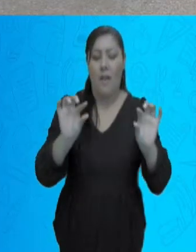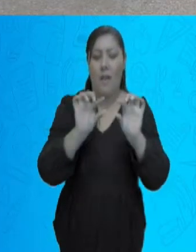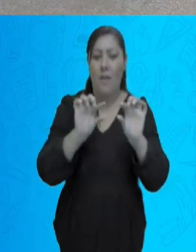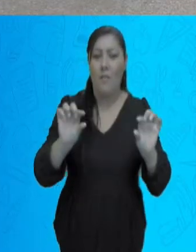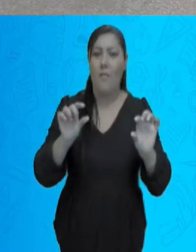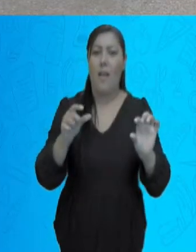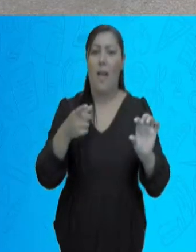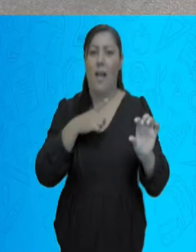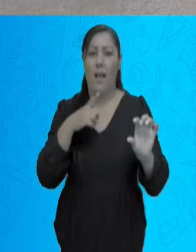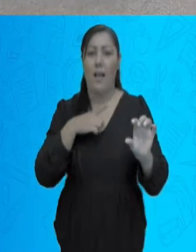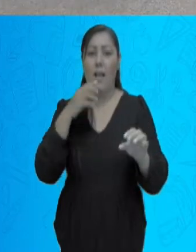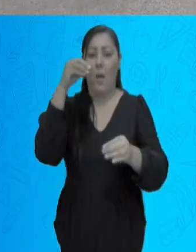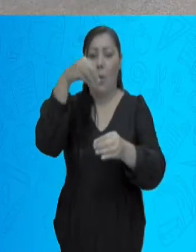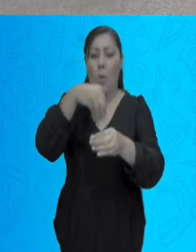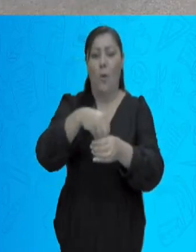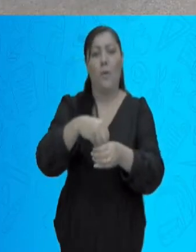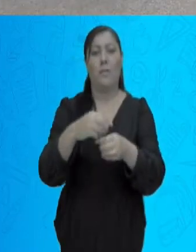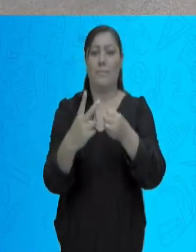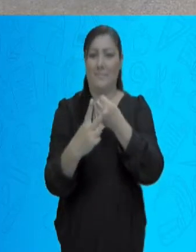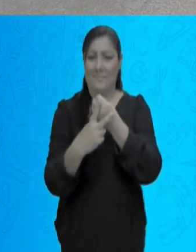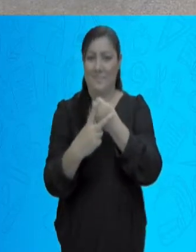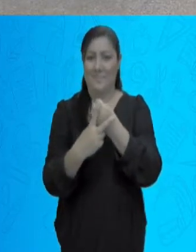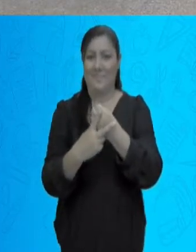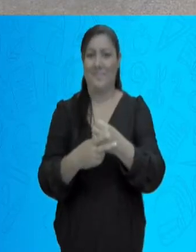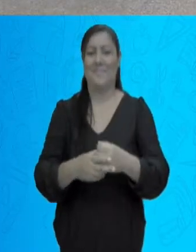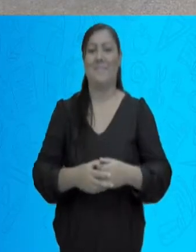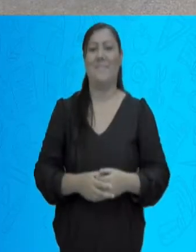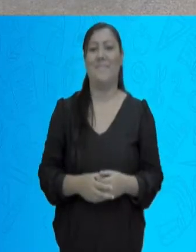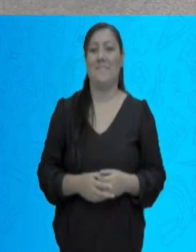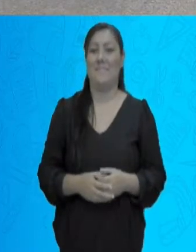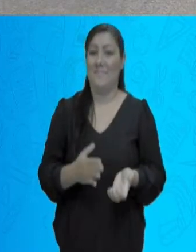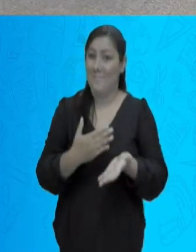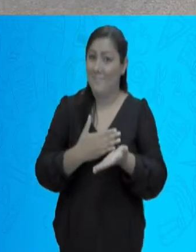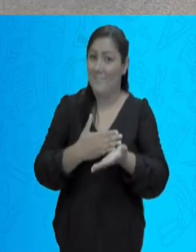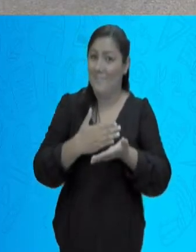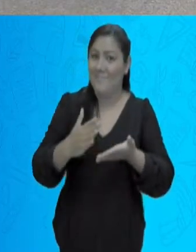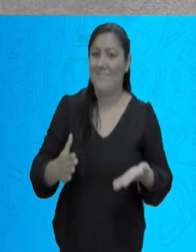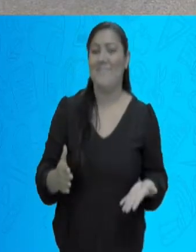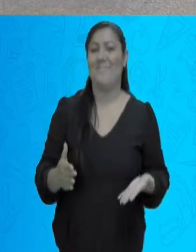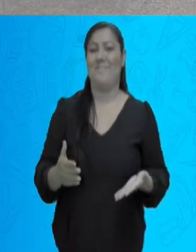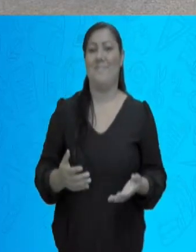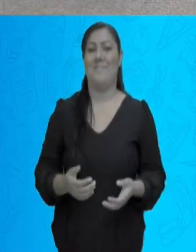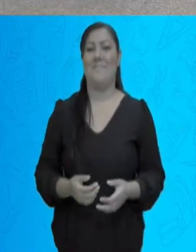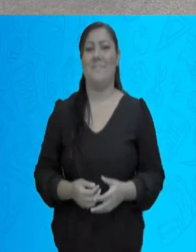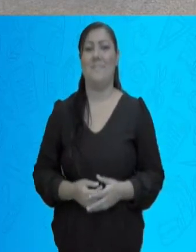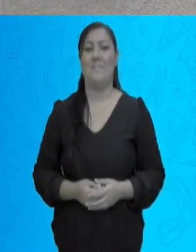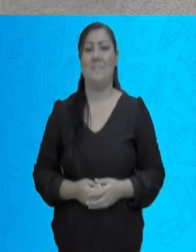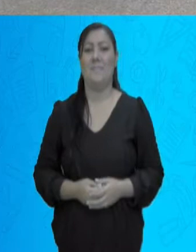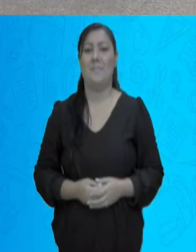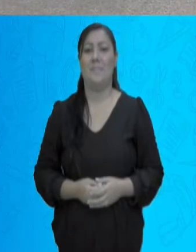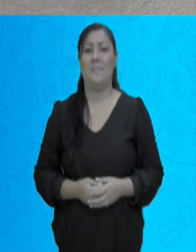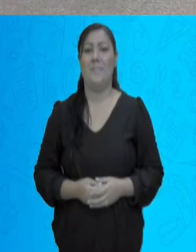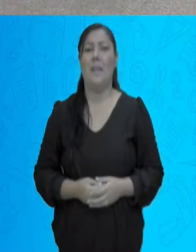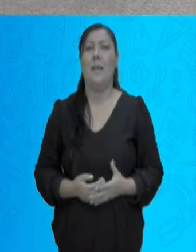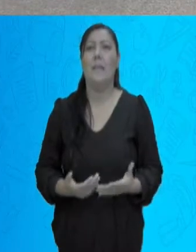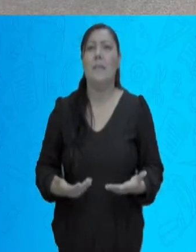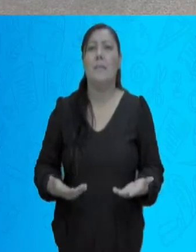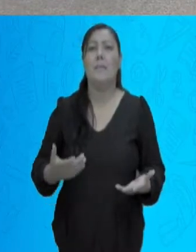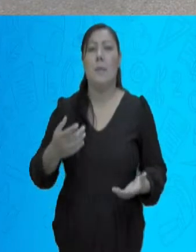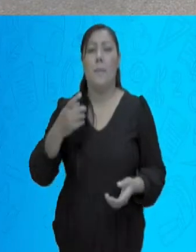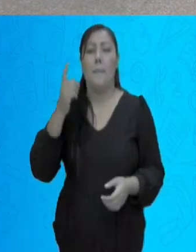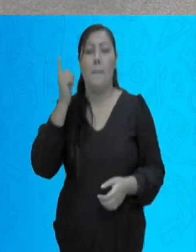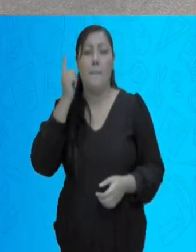que tem um verbo. Então chega de conversa e vamos para o conteúdo. Quando nós pensamos em